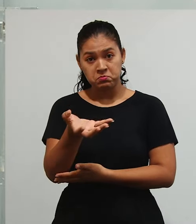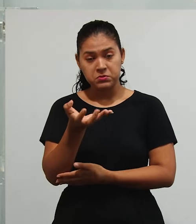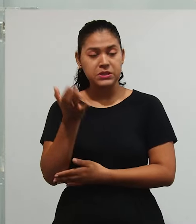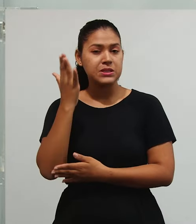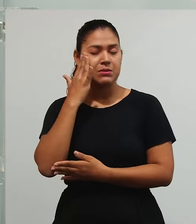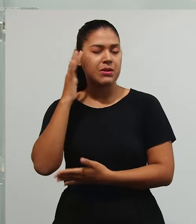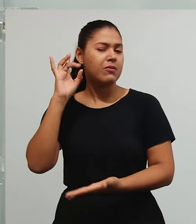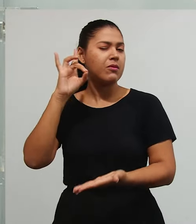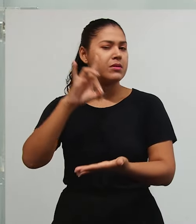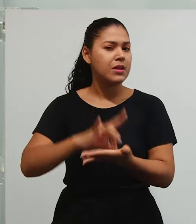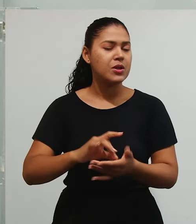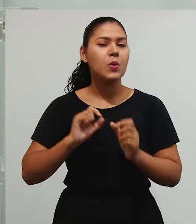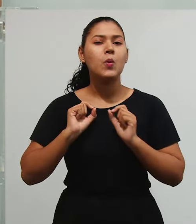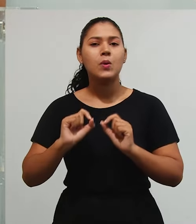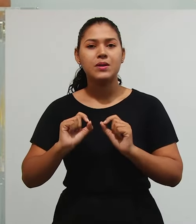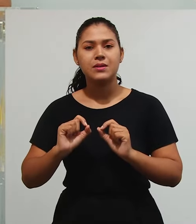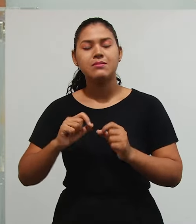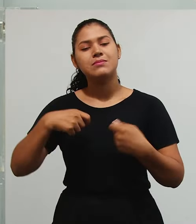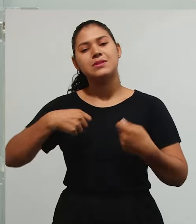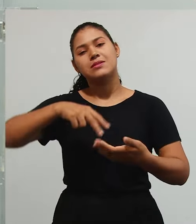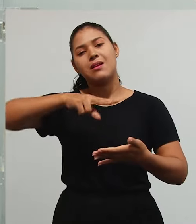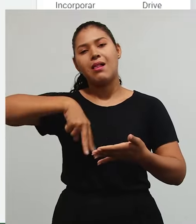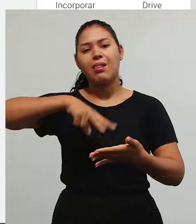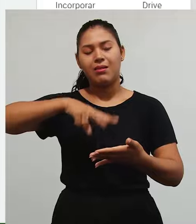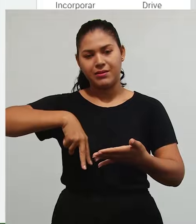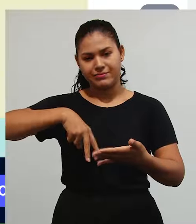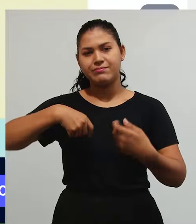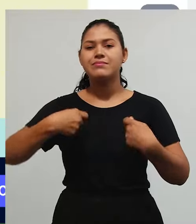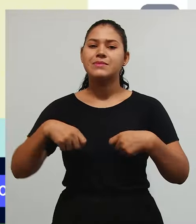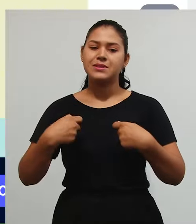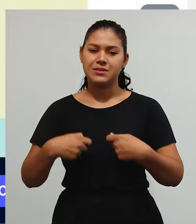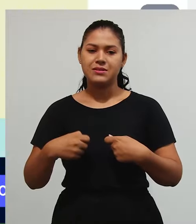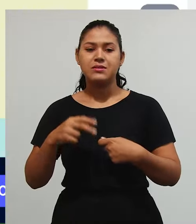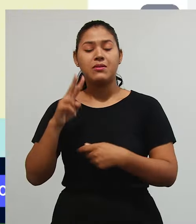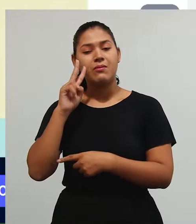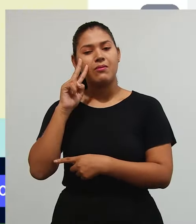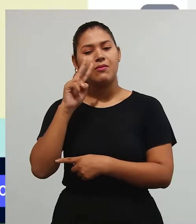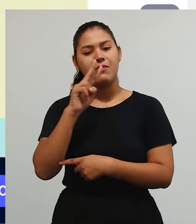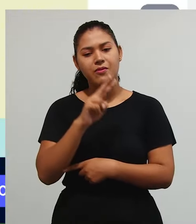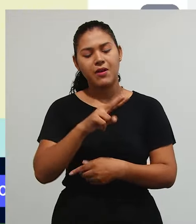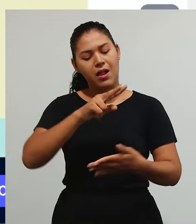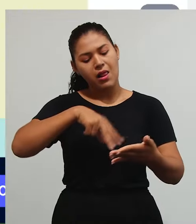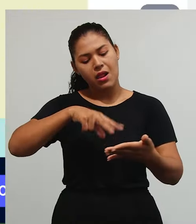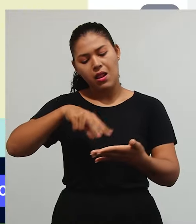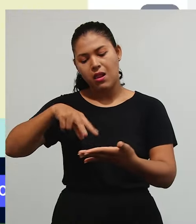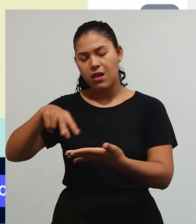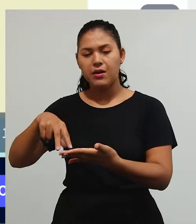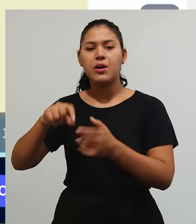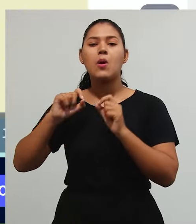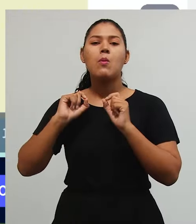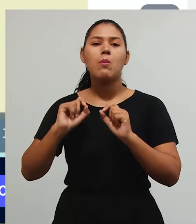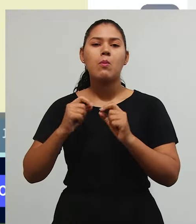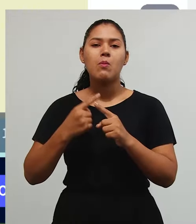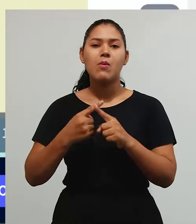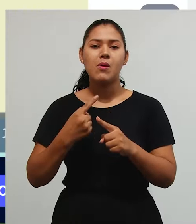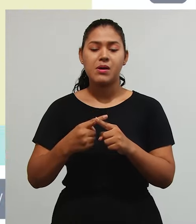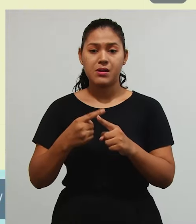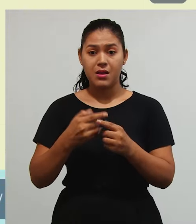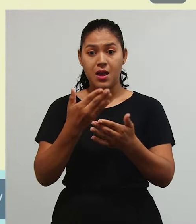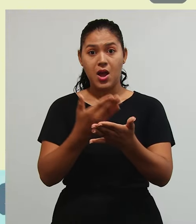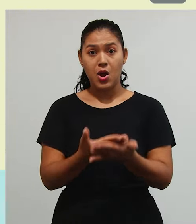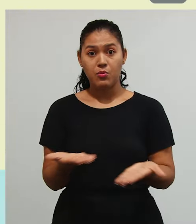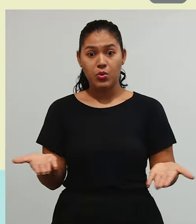fazer, você tem que ler, não é verdade? Você tem que vir aqui e ler, porque a nossa sessão